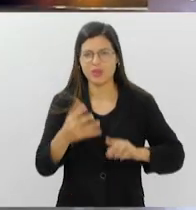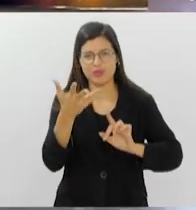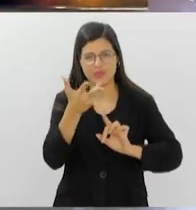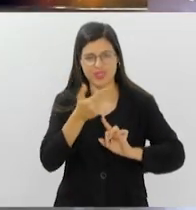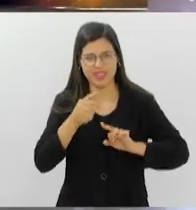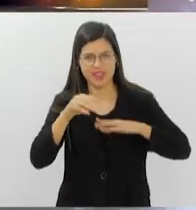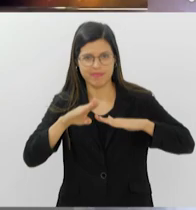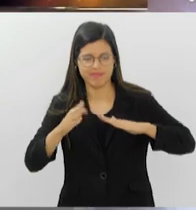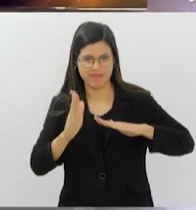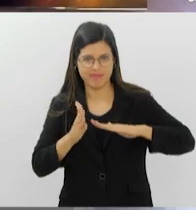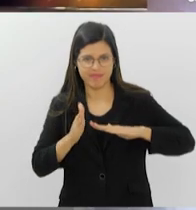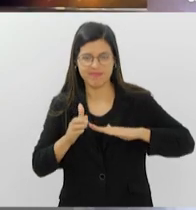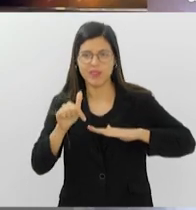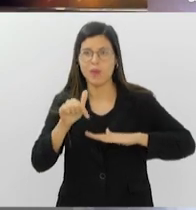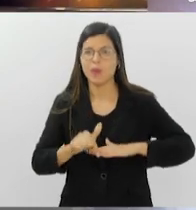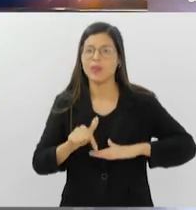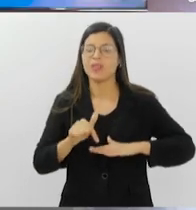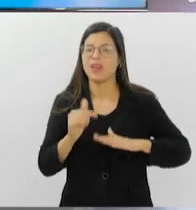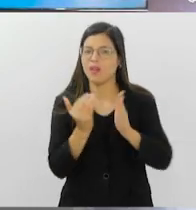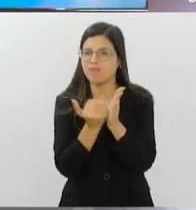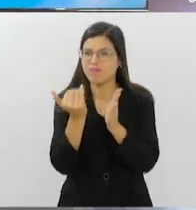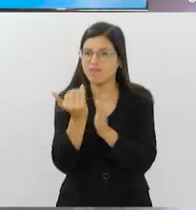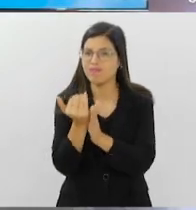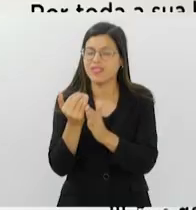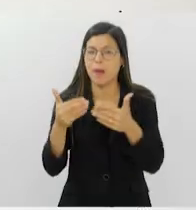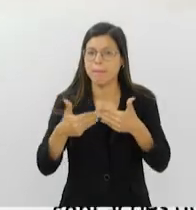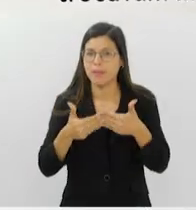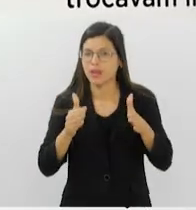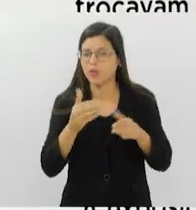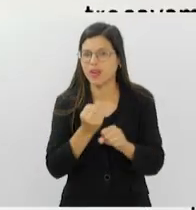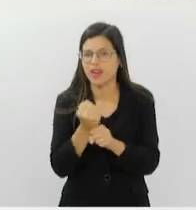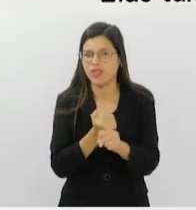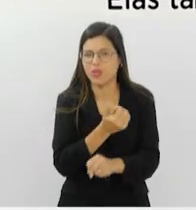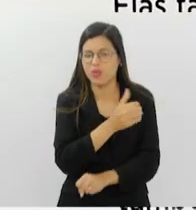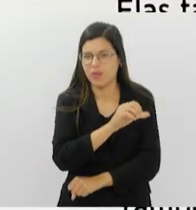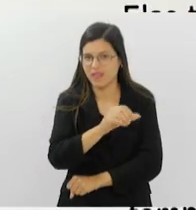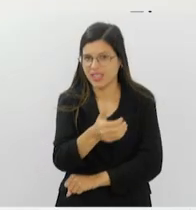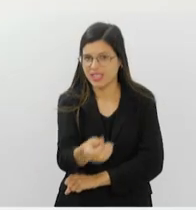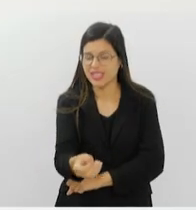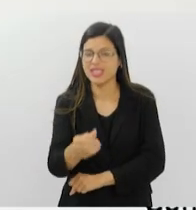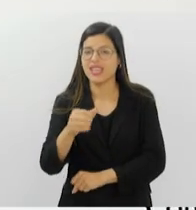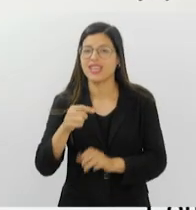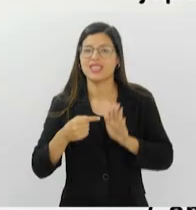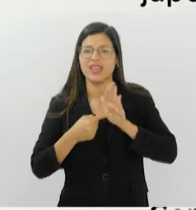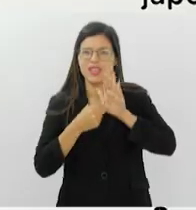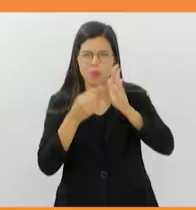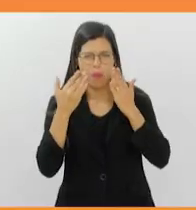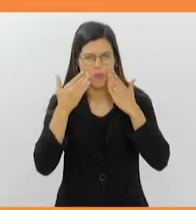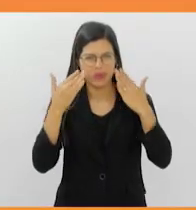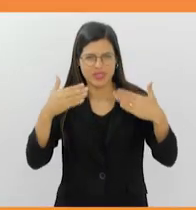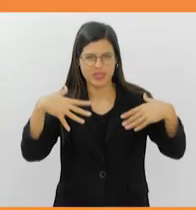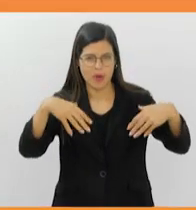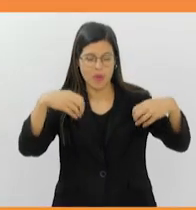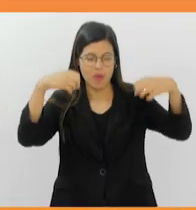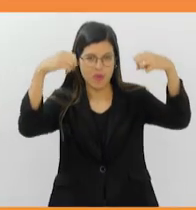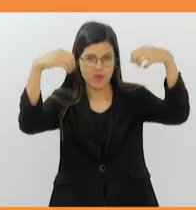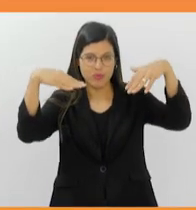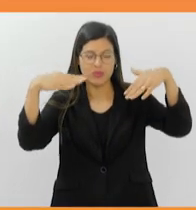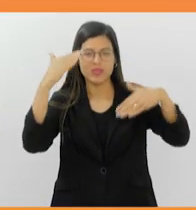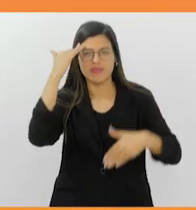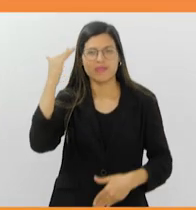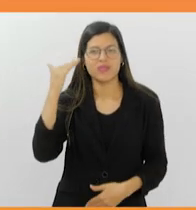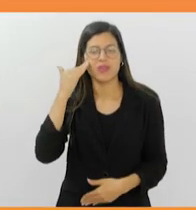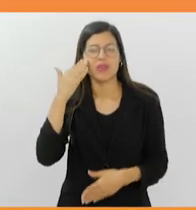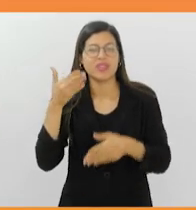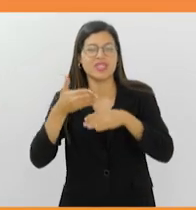visitação desde a inauguração do espaço em 96 a exposição luzes da Coreia chega amanhã à casa G20 que